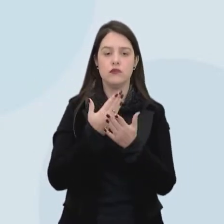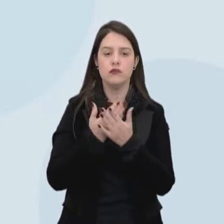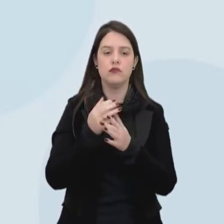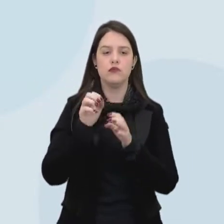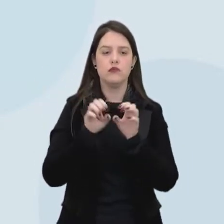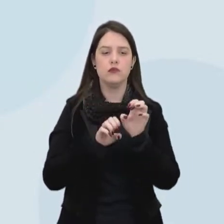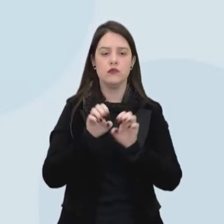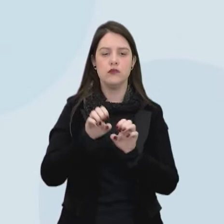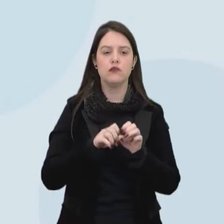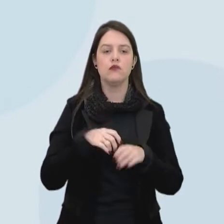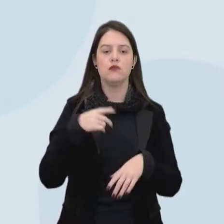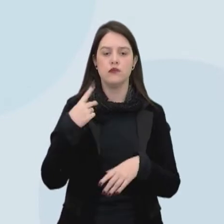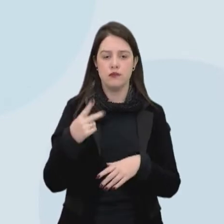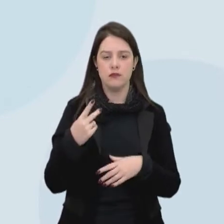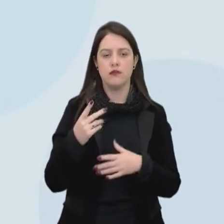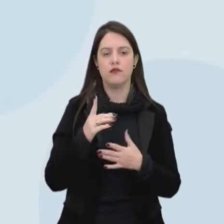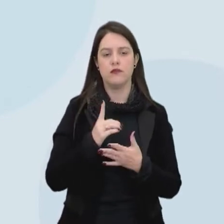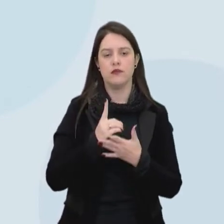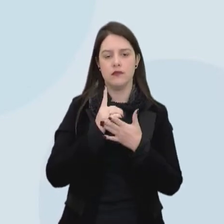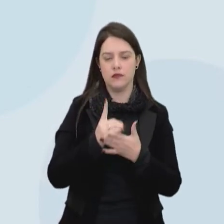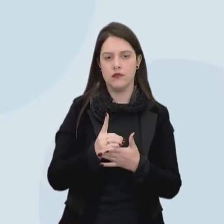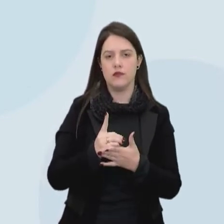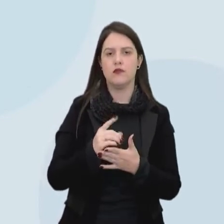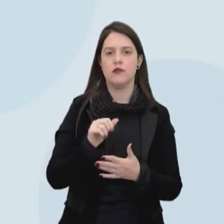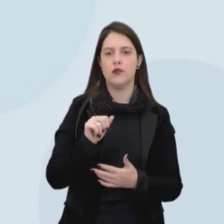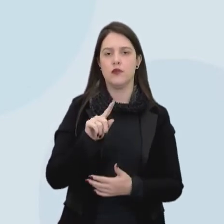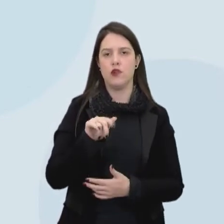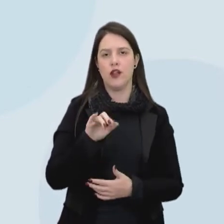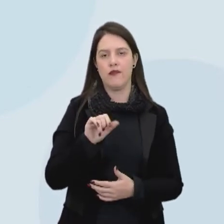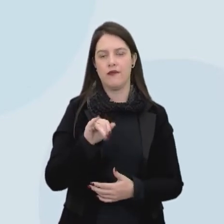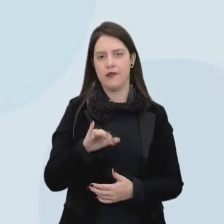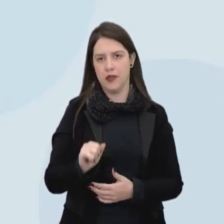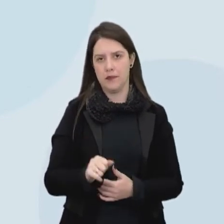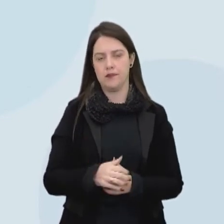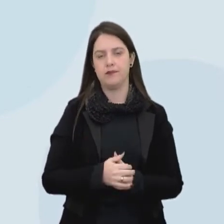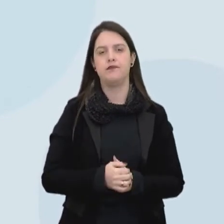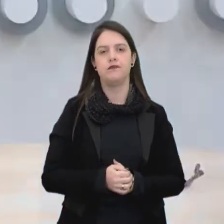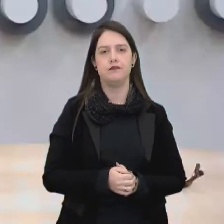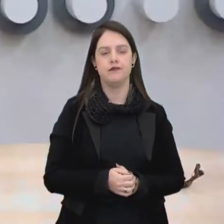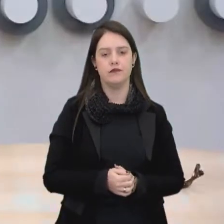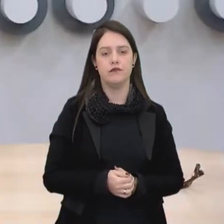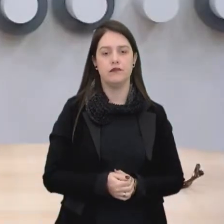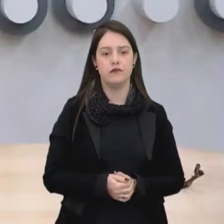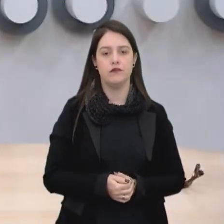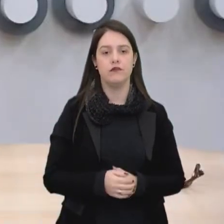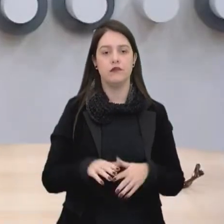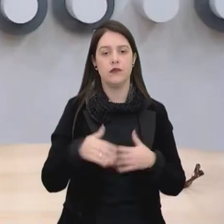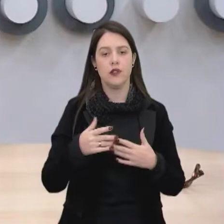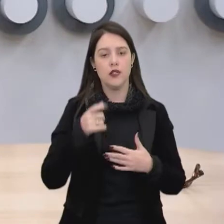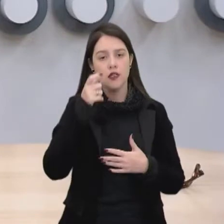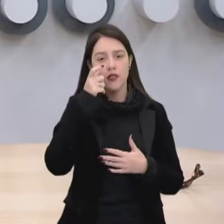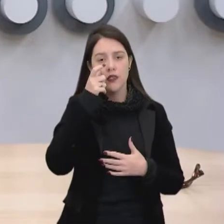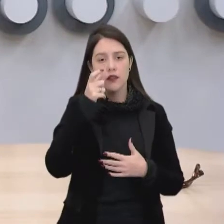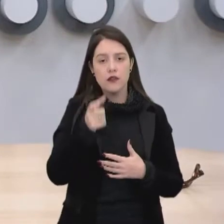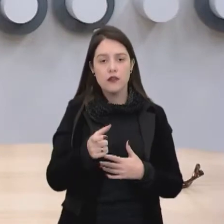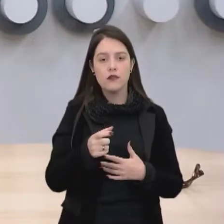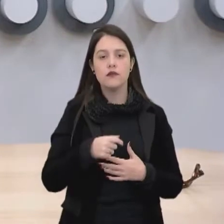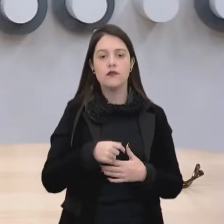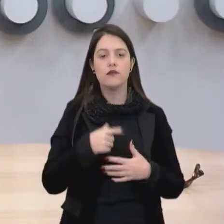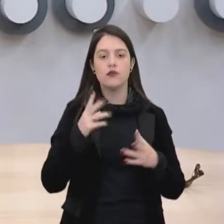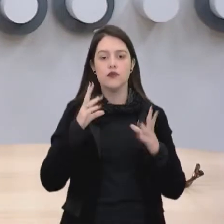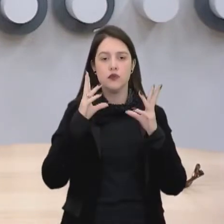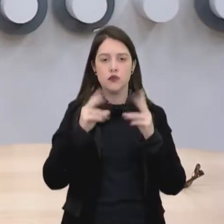dos estudos estatísticos para a demografia. Interessante, né, que a gente está retratando